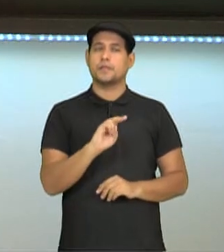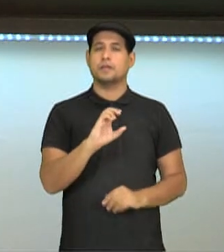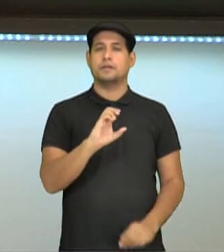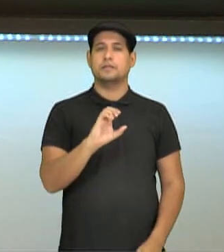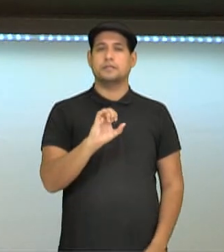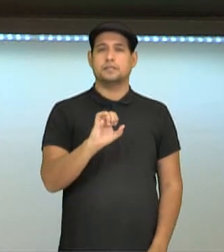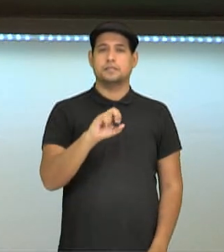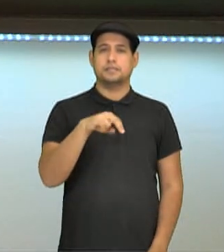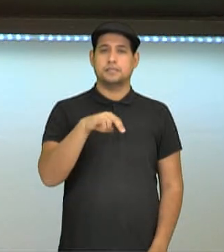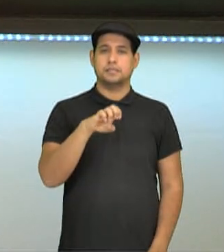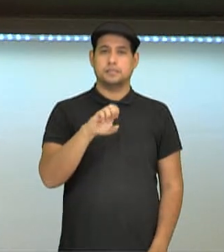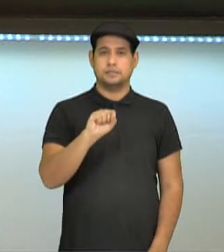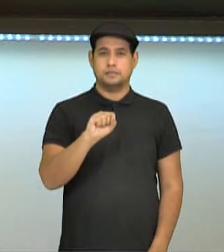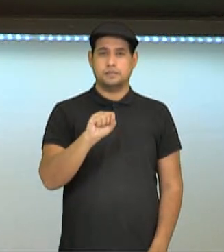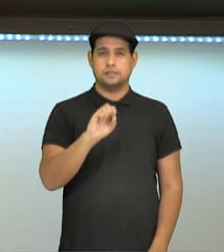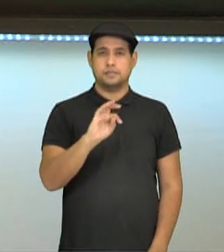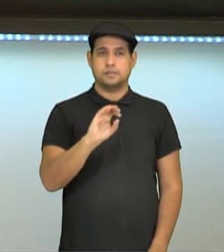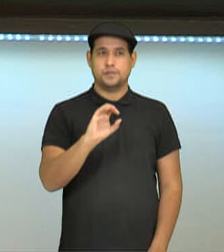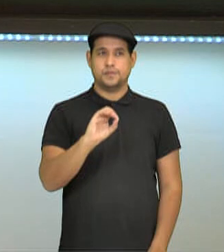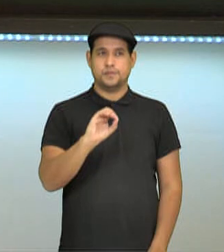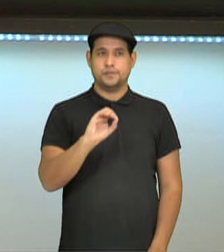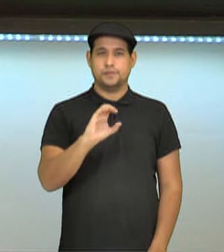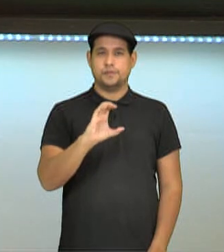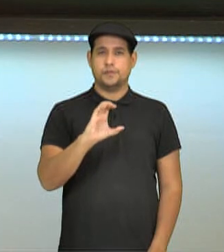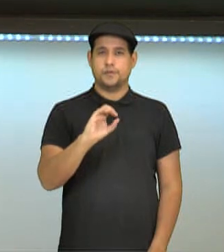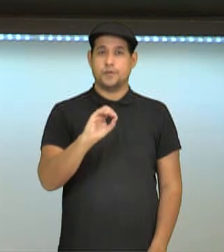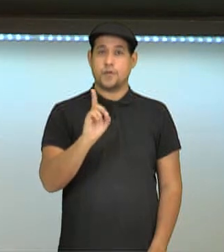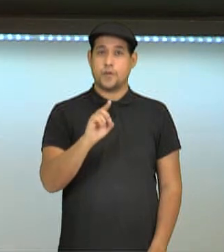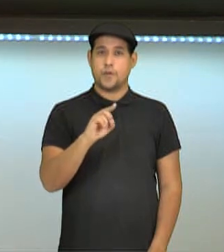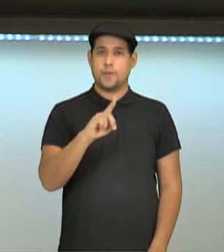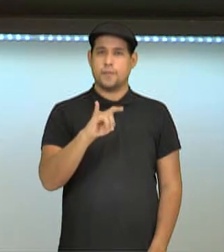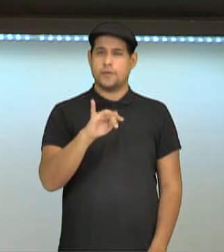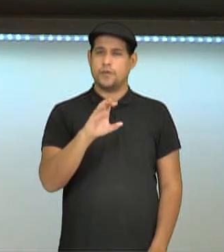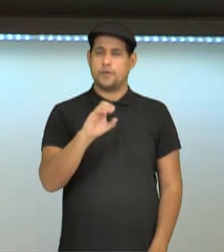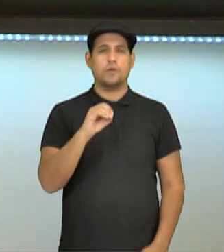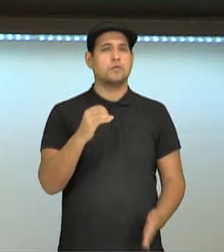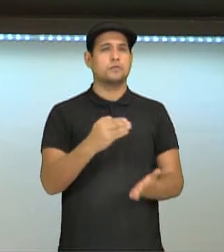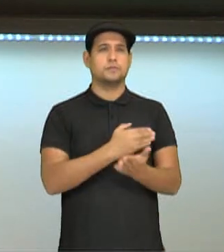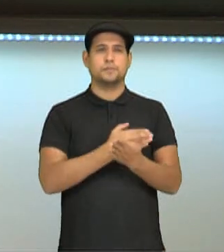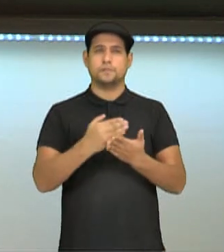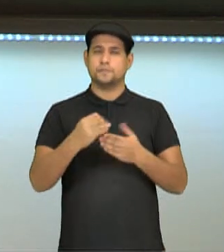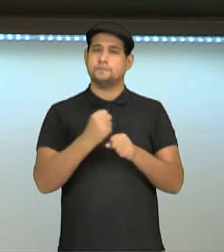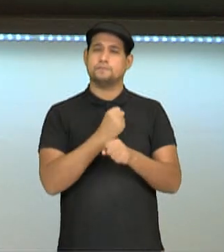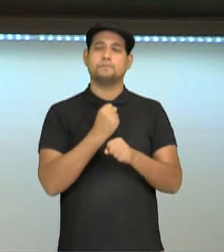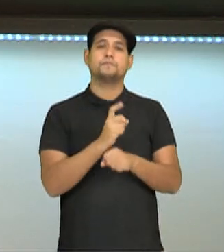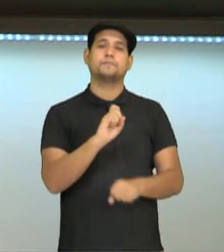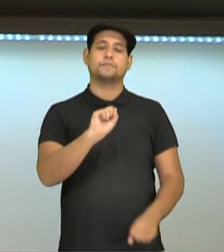cinetoscópio. Nome difícil, né? Cinetoscópio. Ele foi lançado ali por volta de